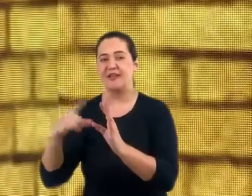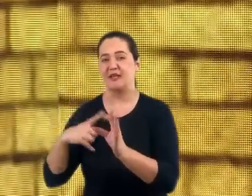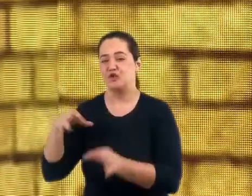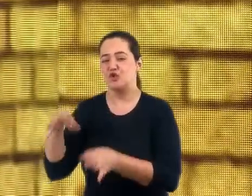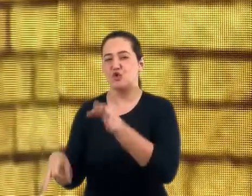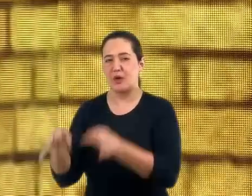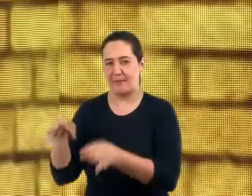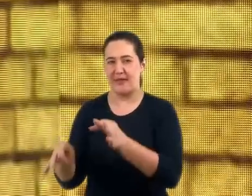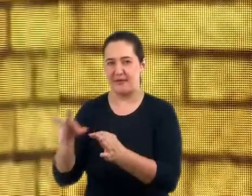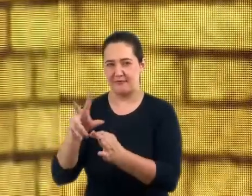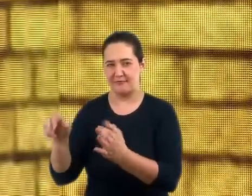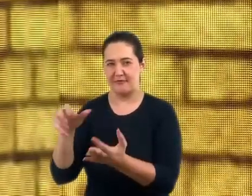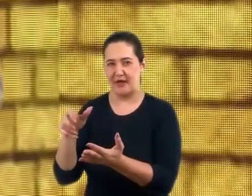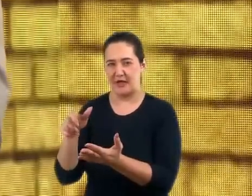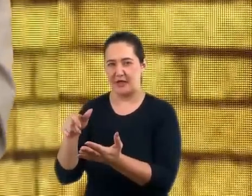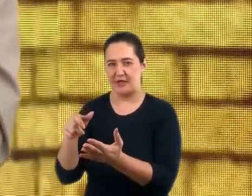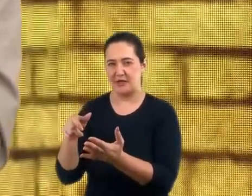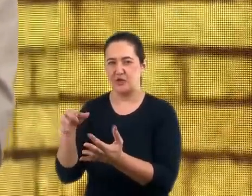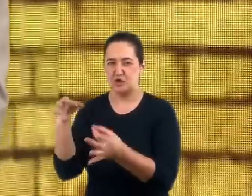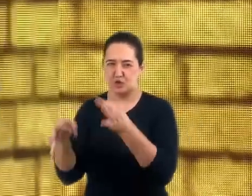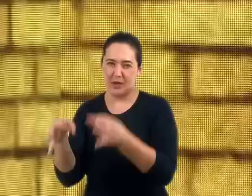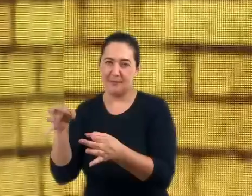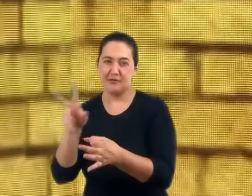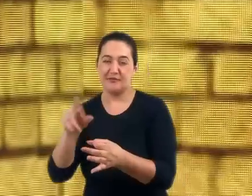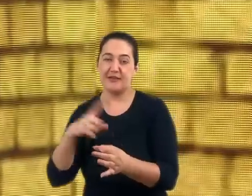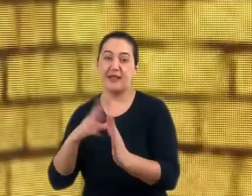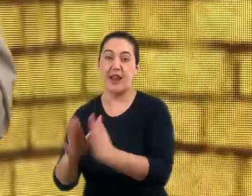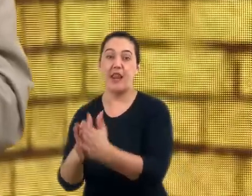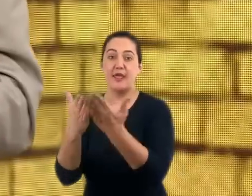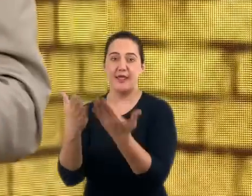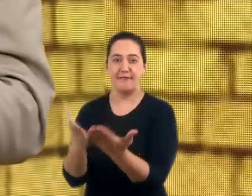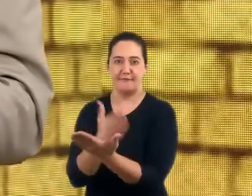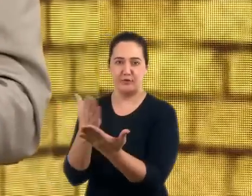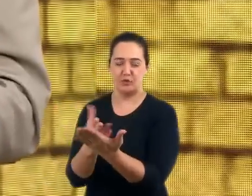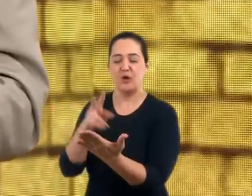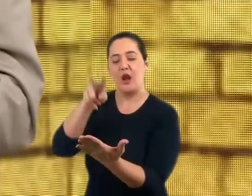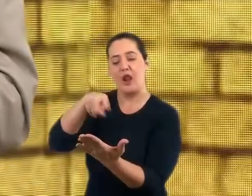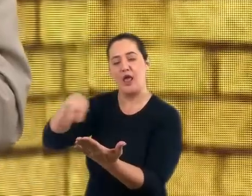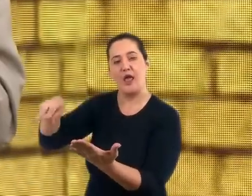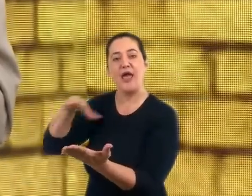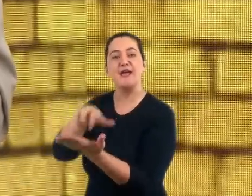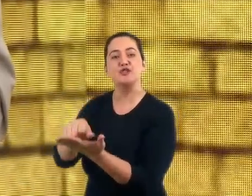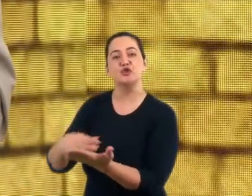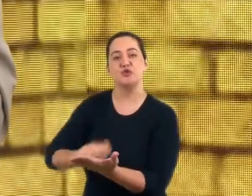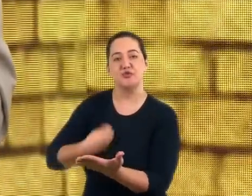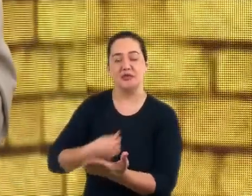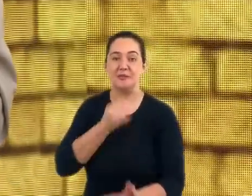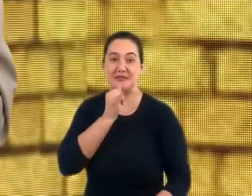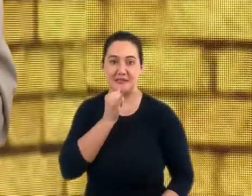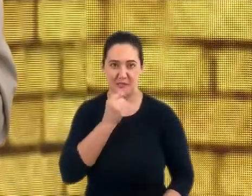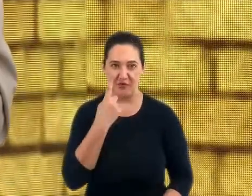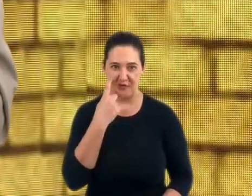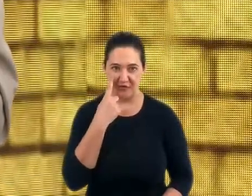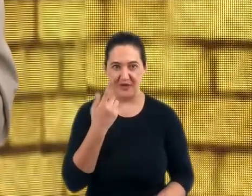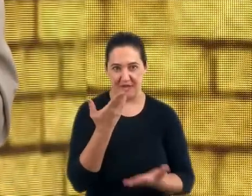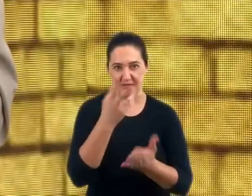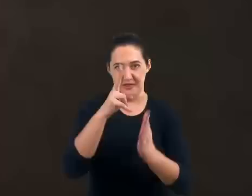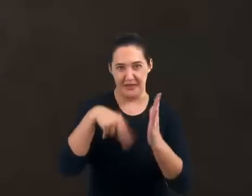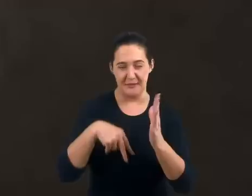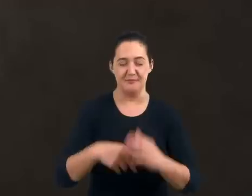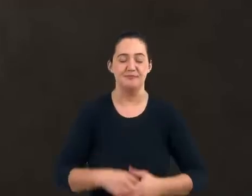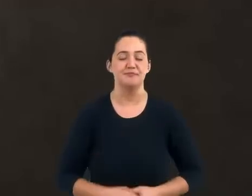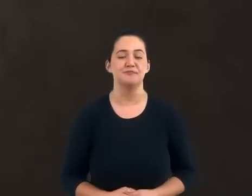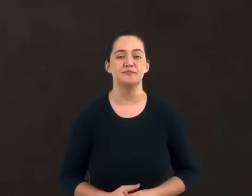por exemplo, em Eclesiastes. Vou ler essa passagem para você. Eclesiastes, capítulo 12, versículo 14. Ali fala desse registro.